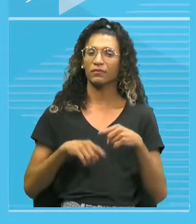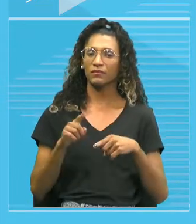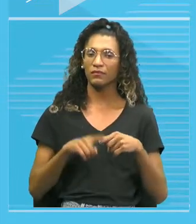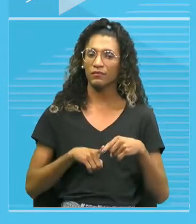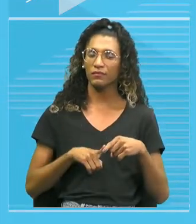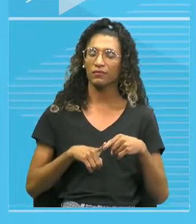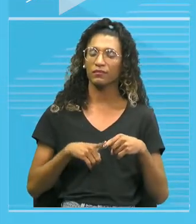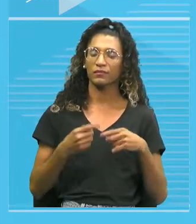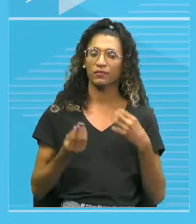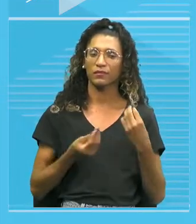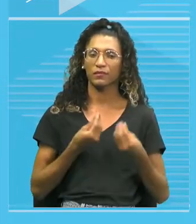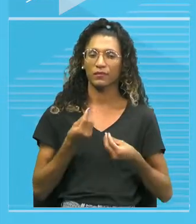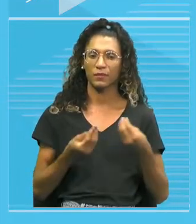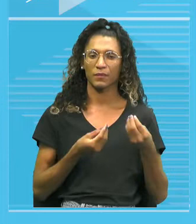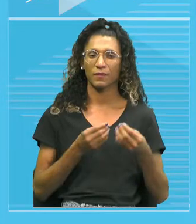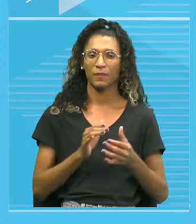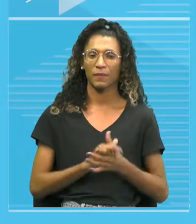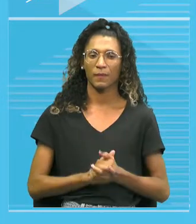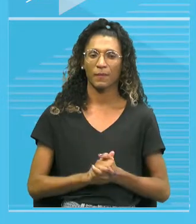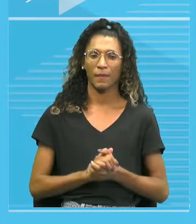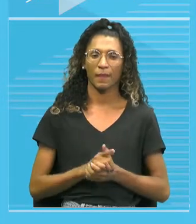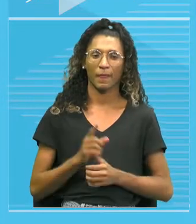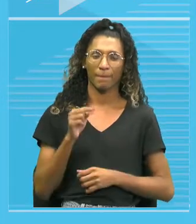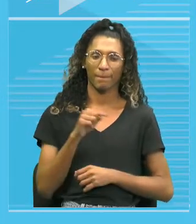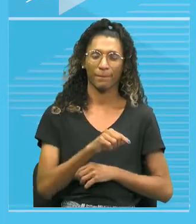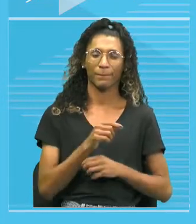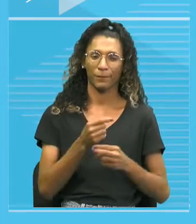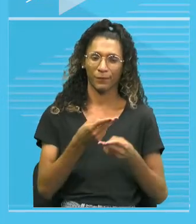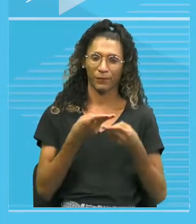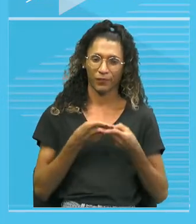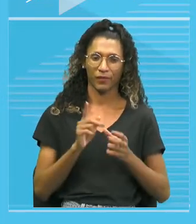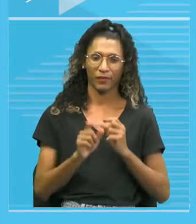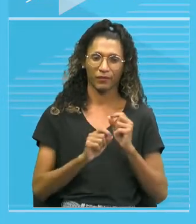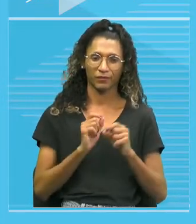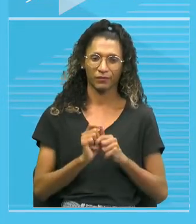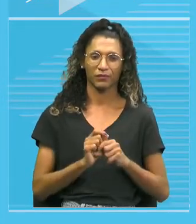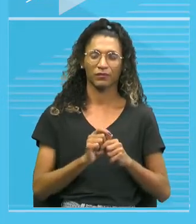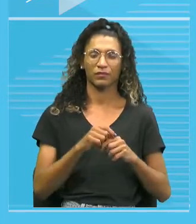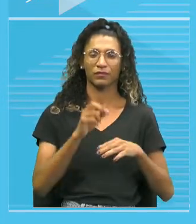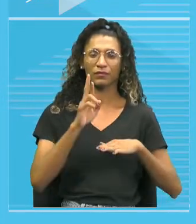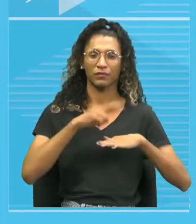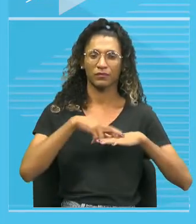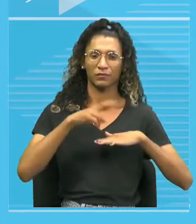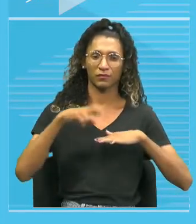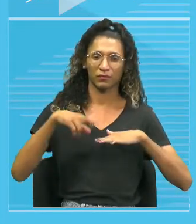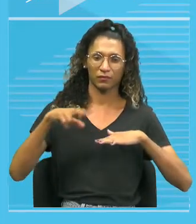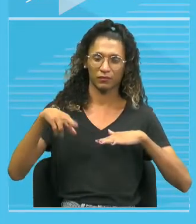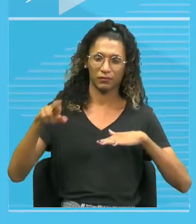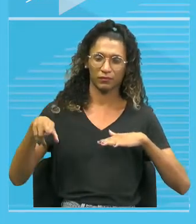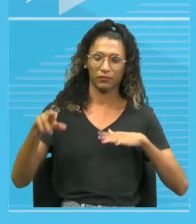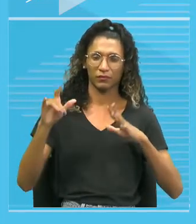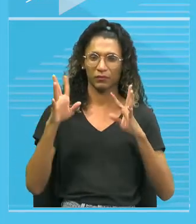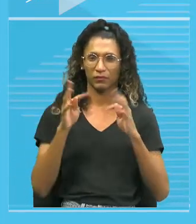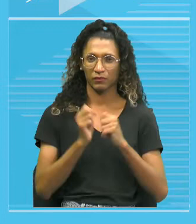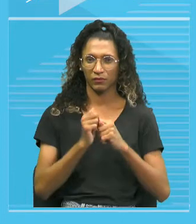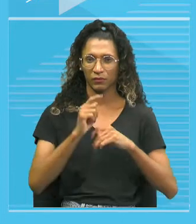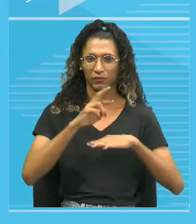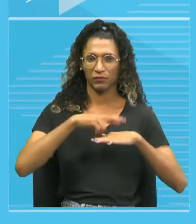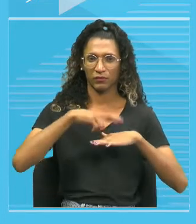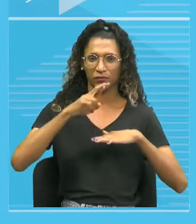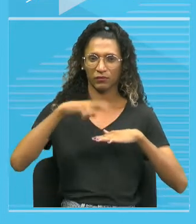tomografia onde você utiliza um traçador radioativo, e como todo traçador radioativo, ele